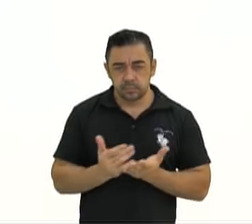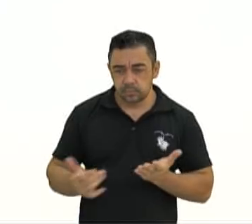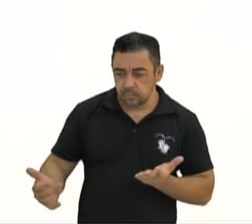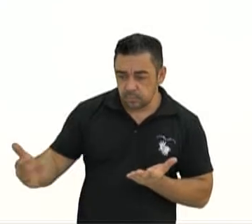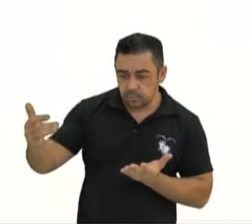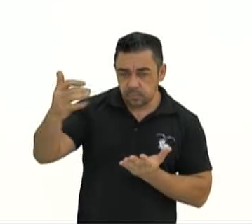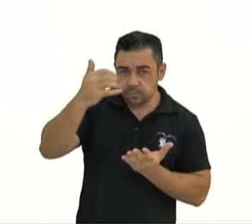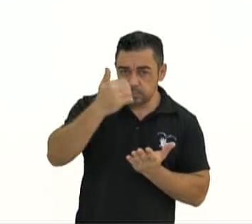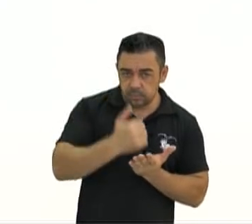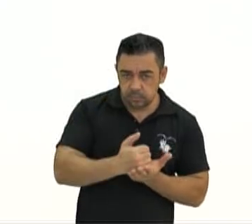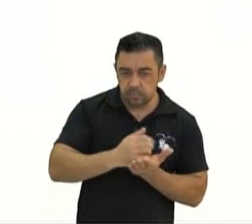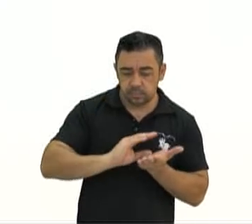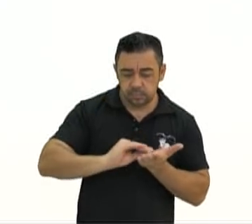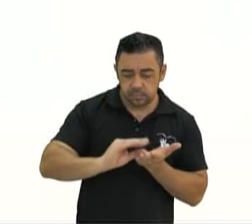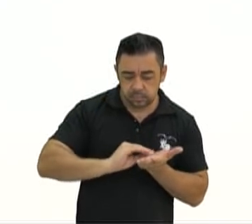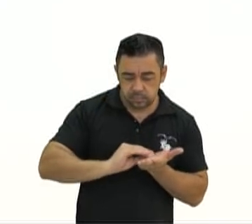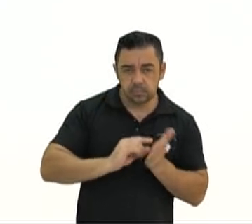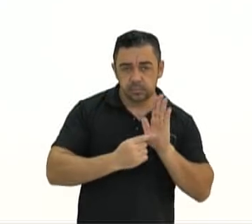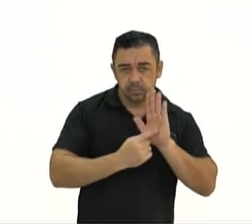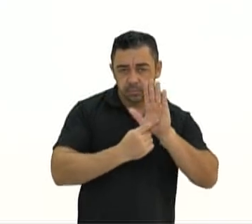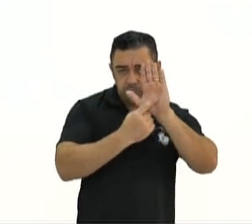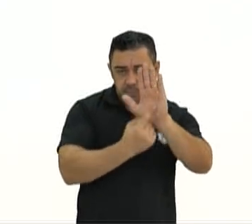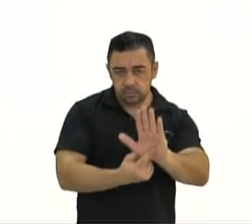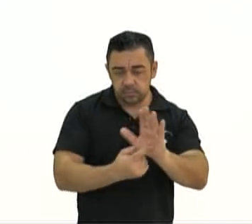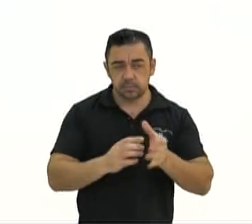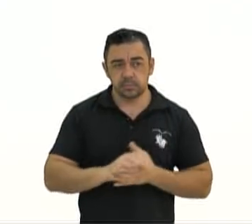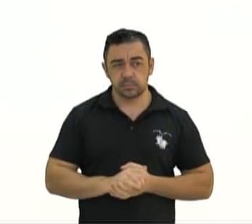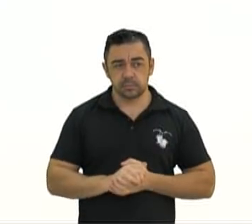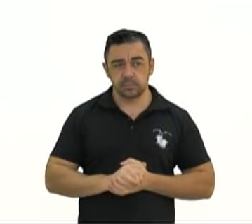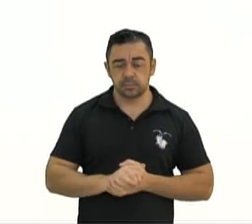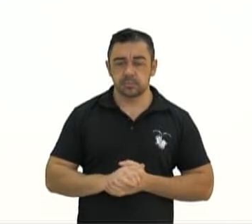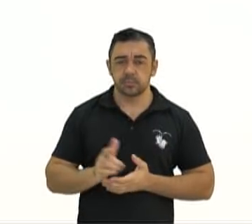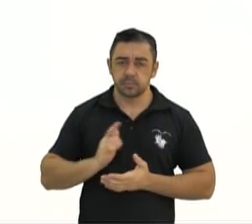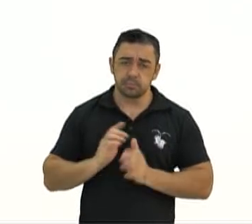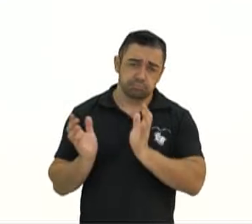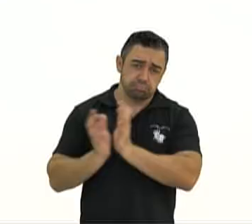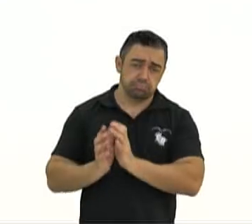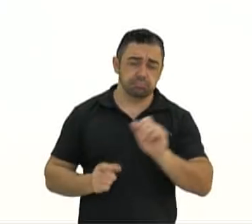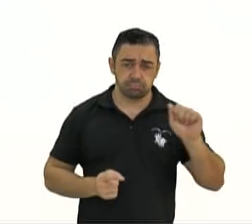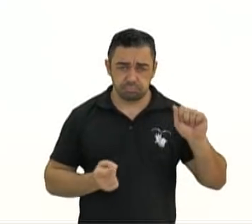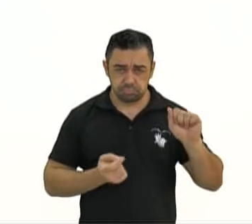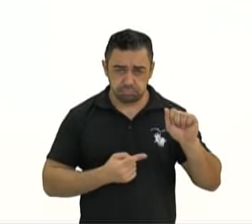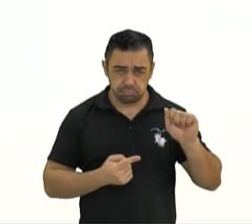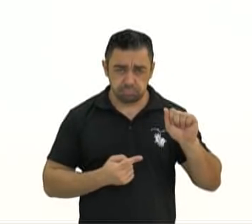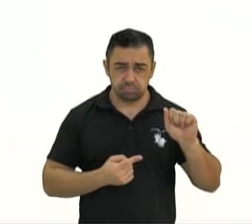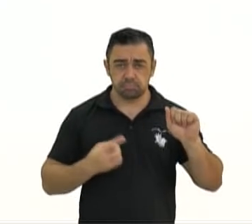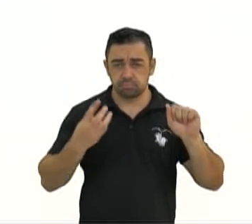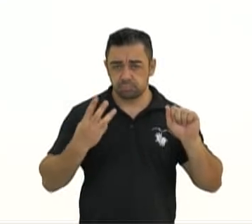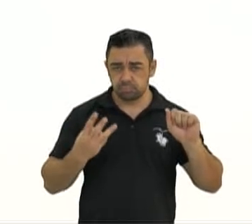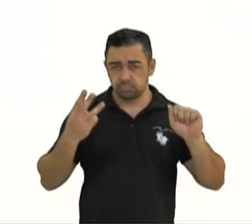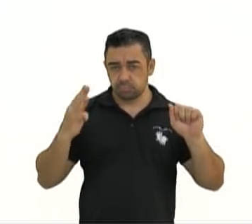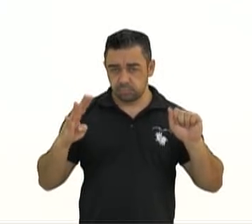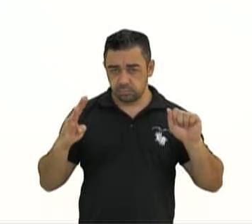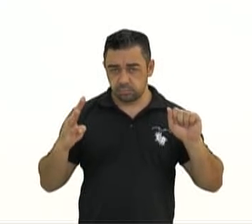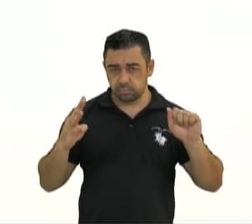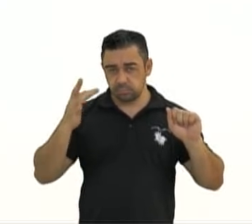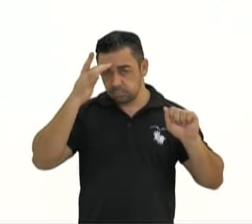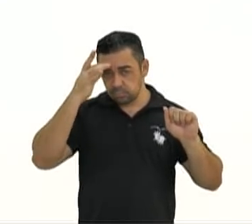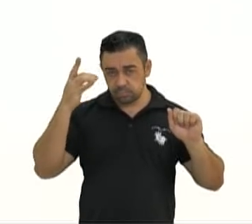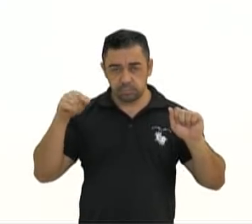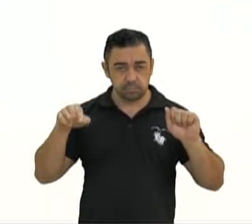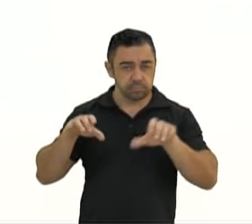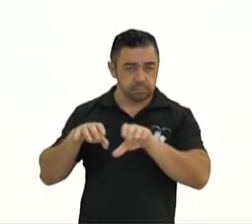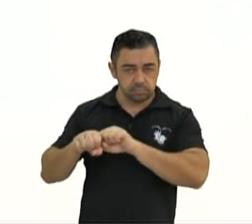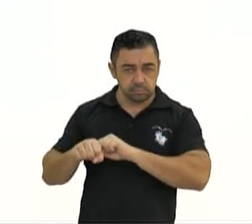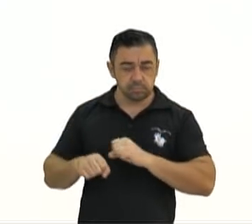estão apresentados a seguir. Então, olha, a universidade cursada, a Universidade A, teve 34 médicos